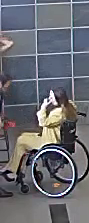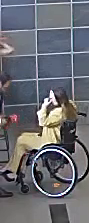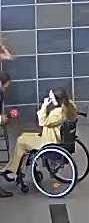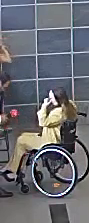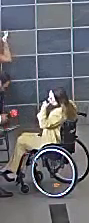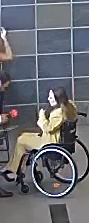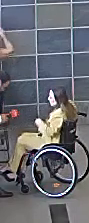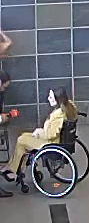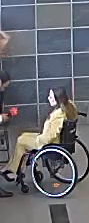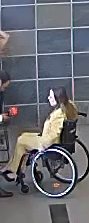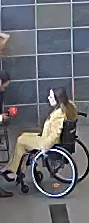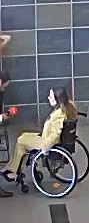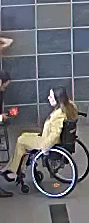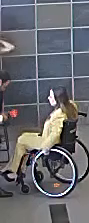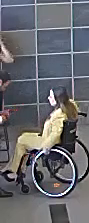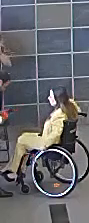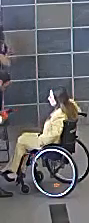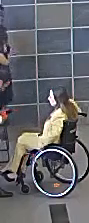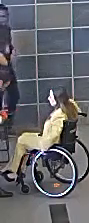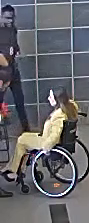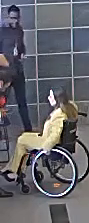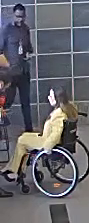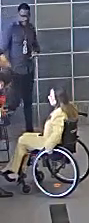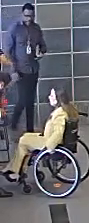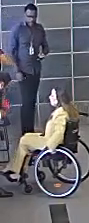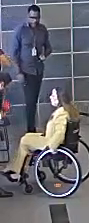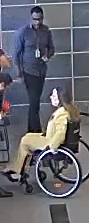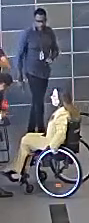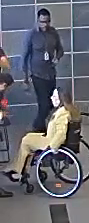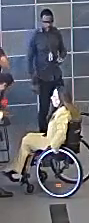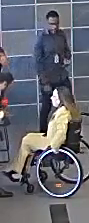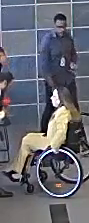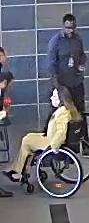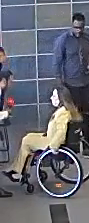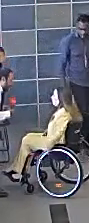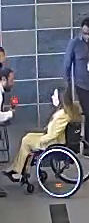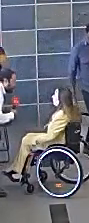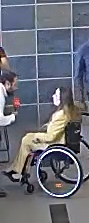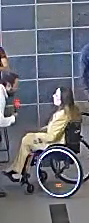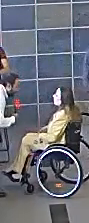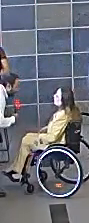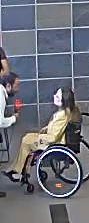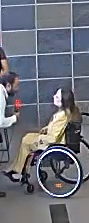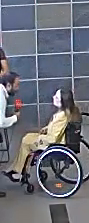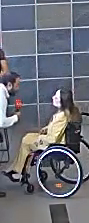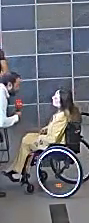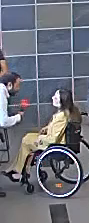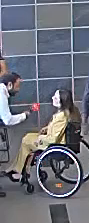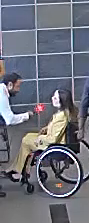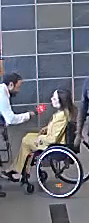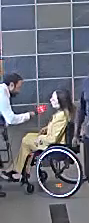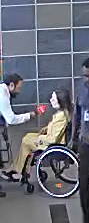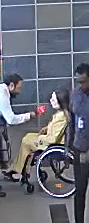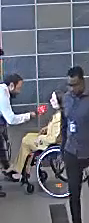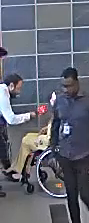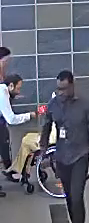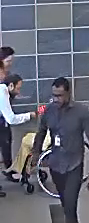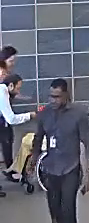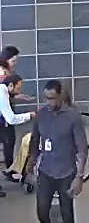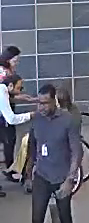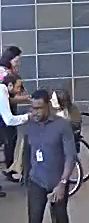Denise Martins Ferreira, membro consultor da Comissão de Defesa dos Direitos da Pessoa com Deficiência da OAB